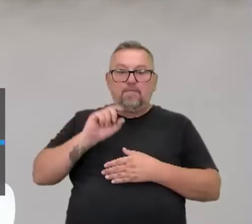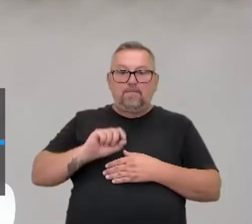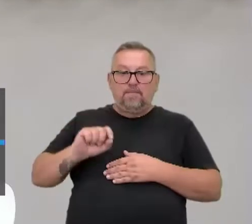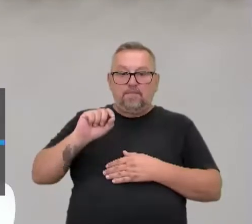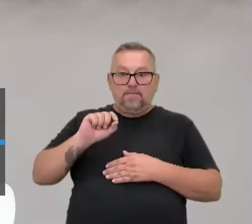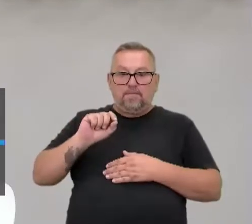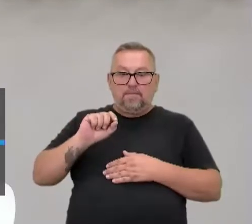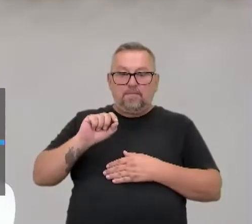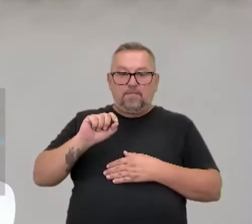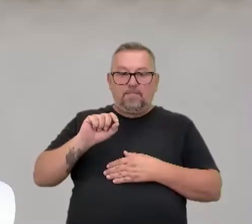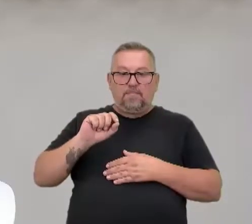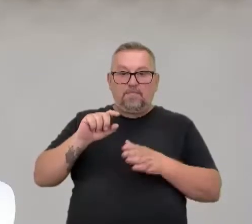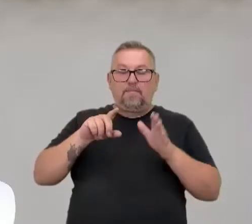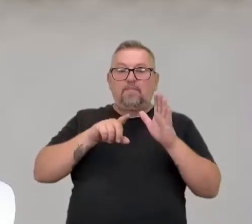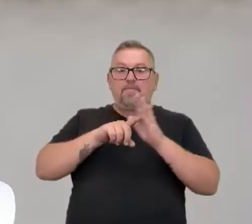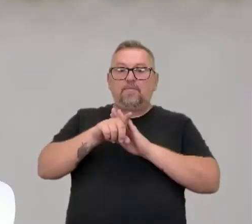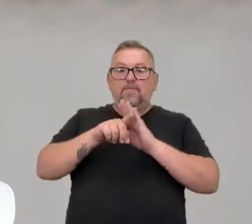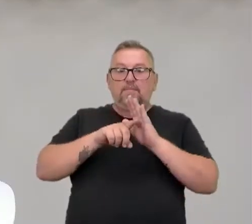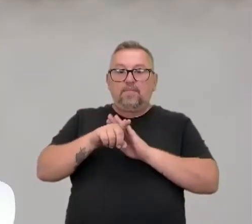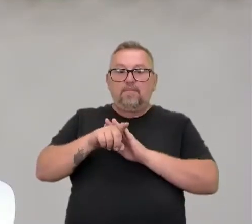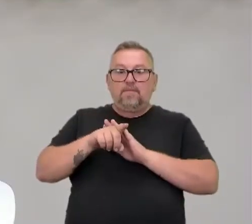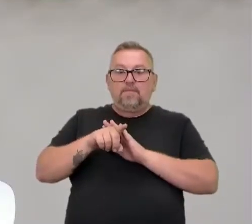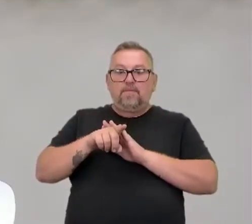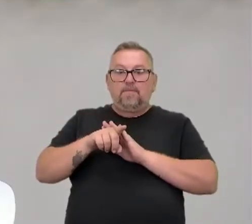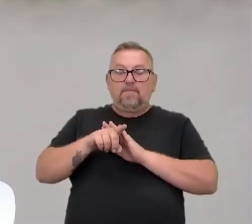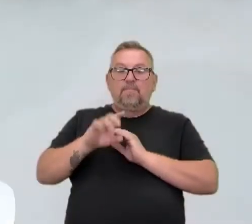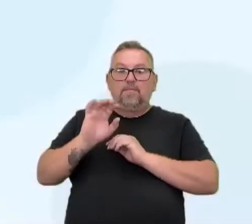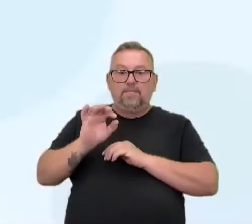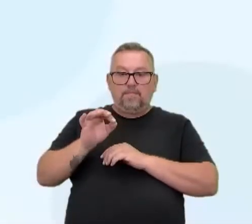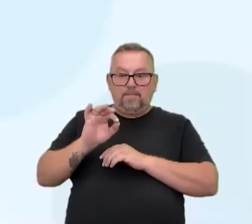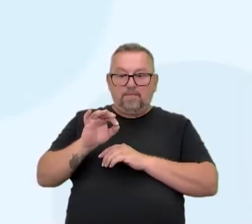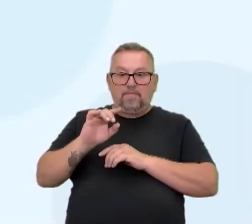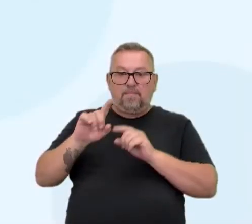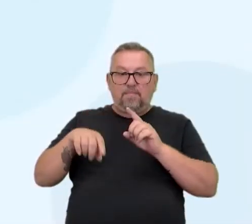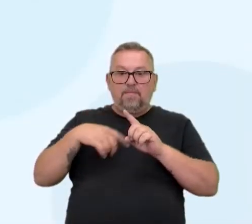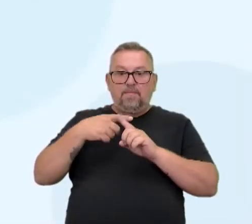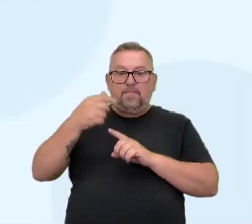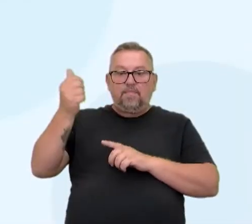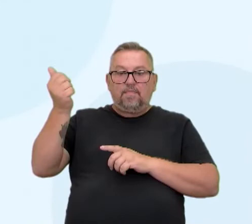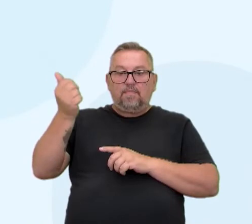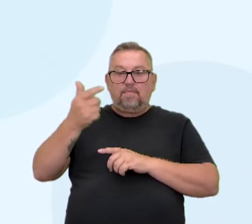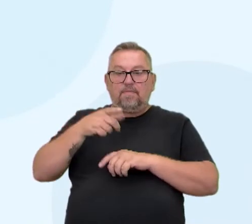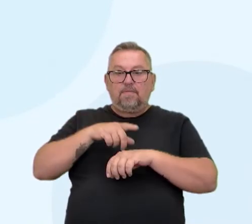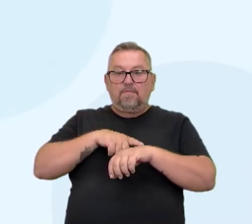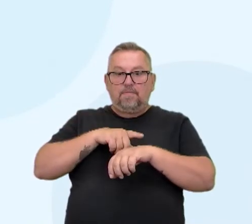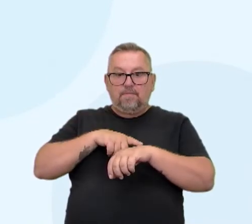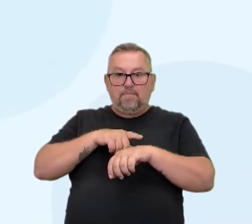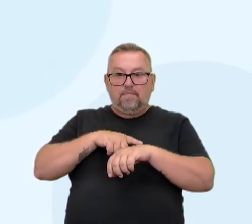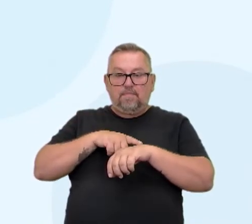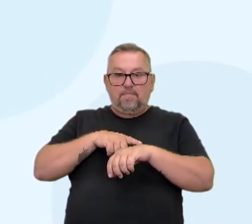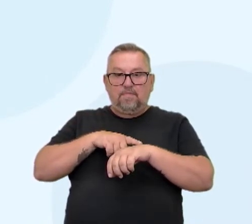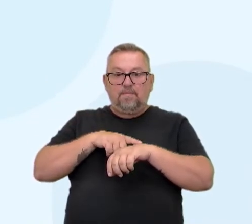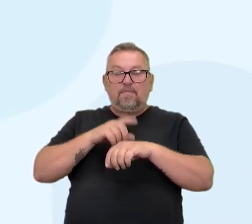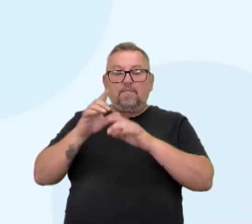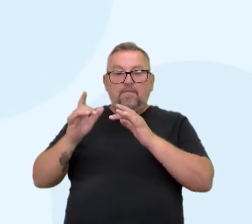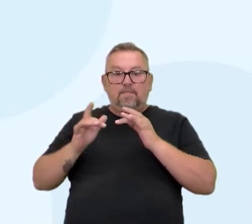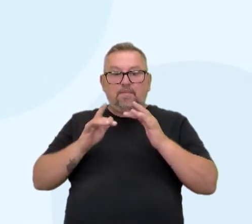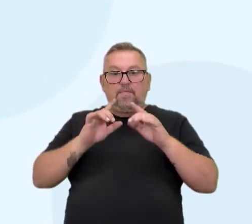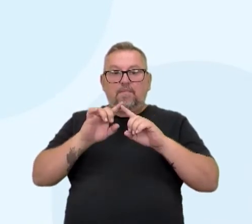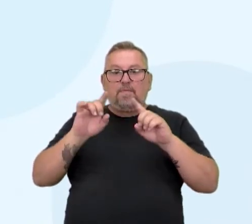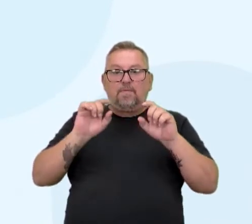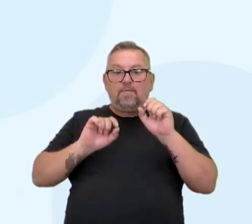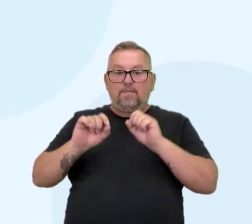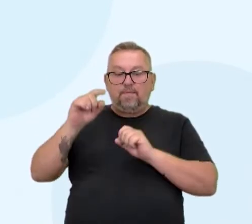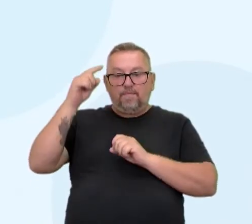vocês uma questão de reflexão, na verdade, né? É mais do que um momento de discussão e interação, mas é uma questão